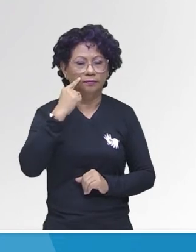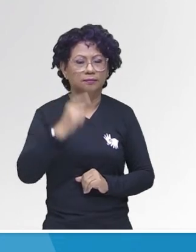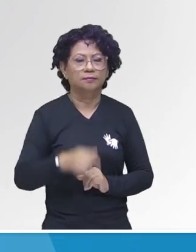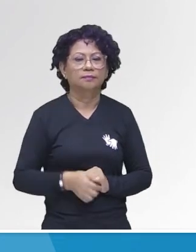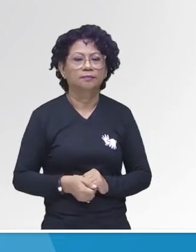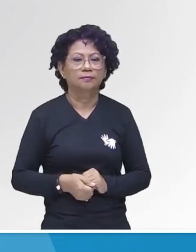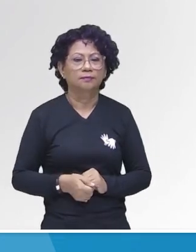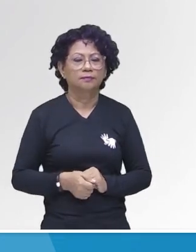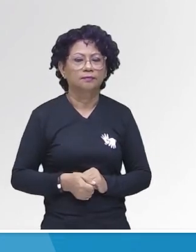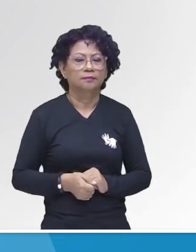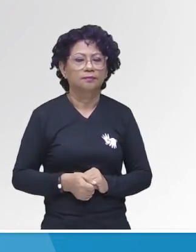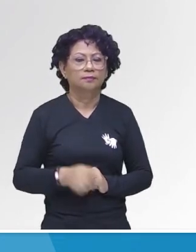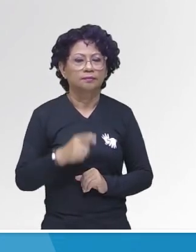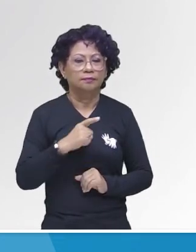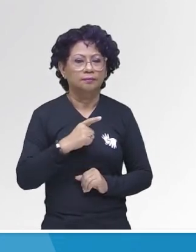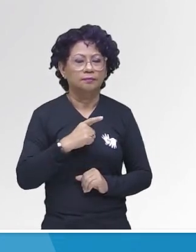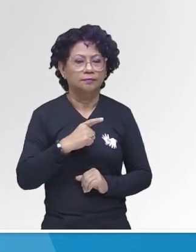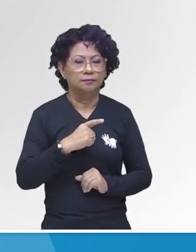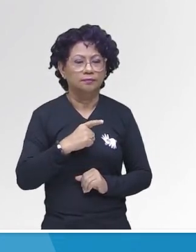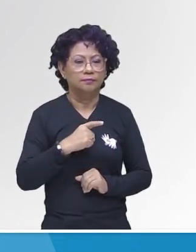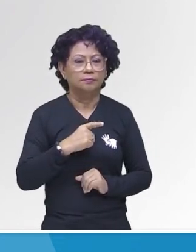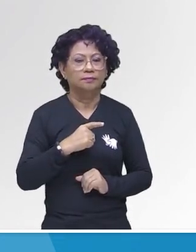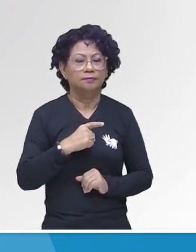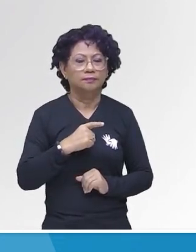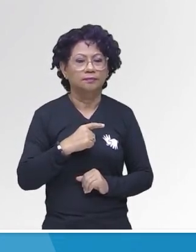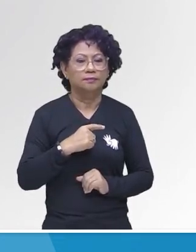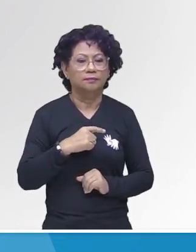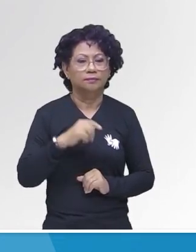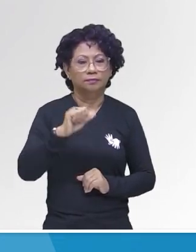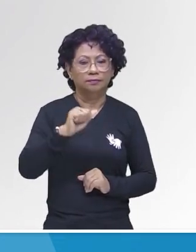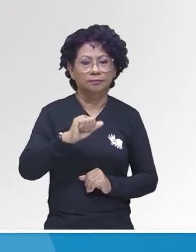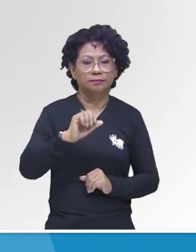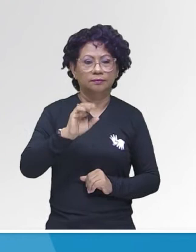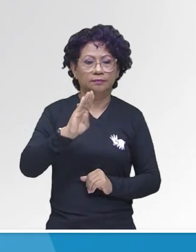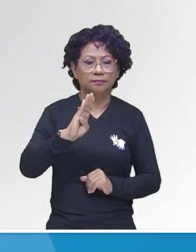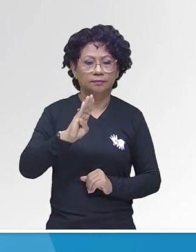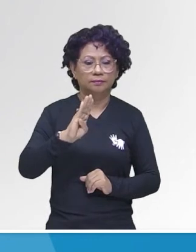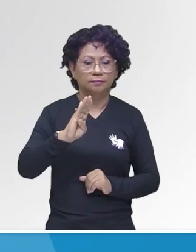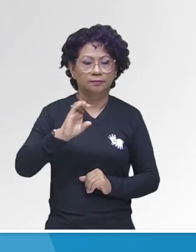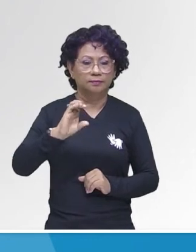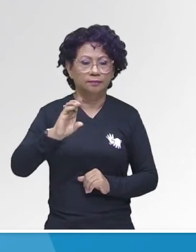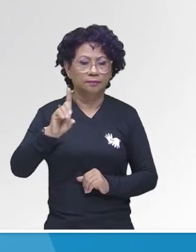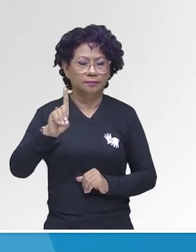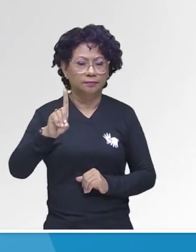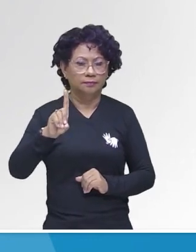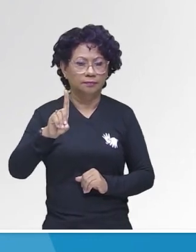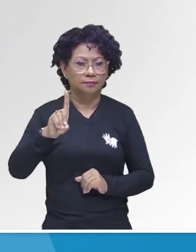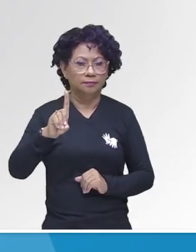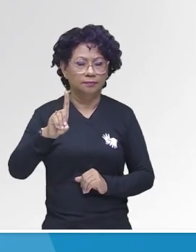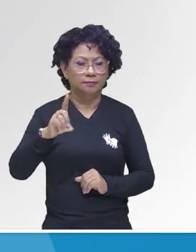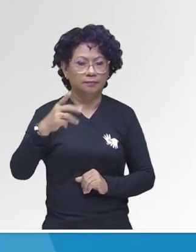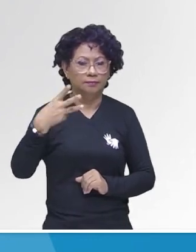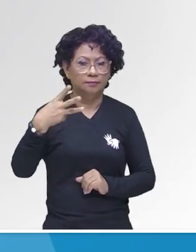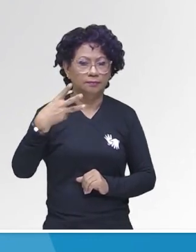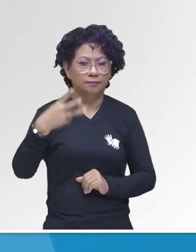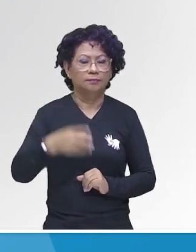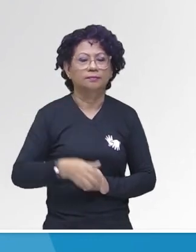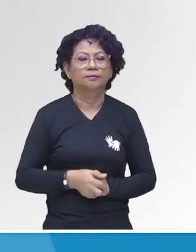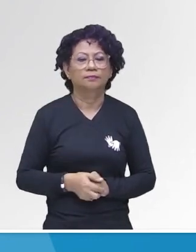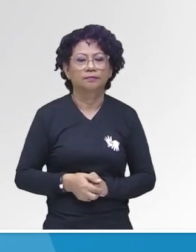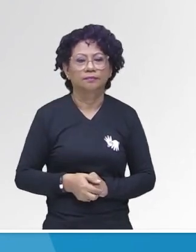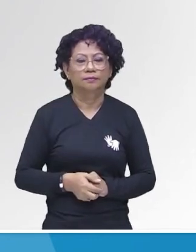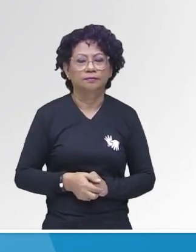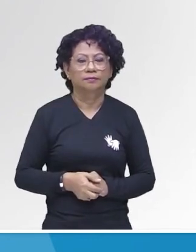vértice A, B, C e D estão contidos em 3 planos.